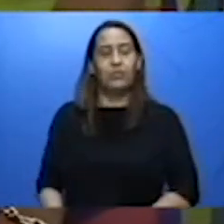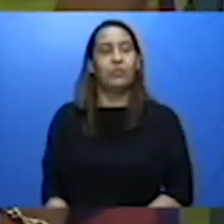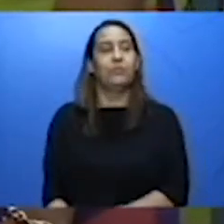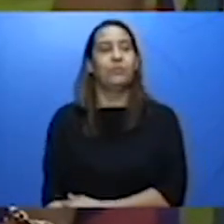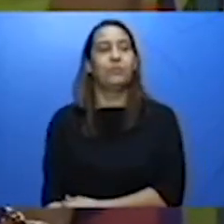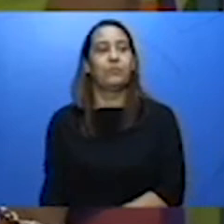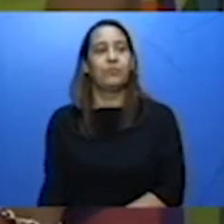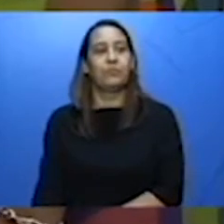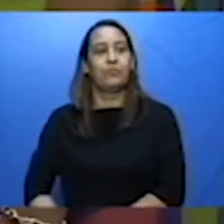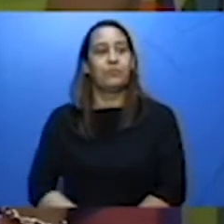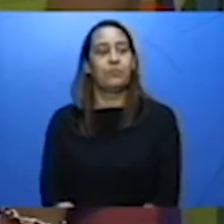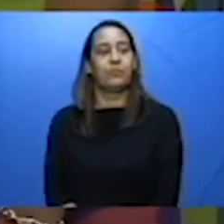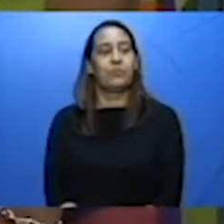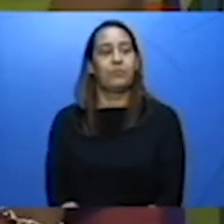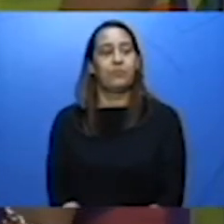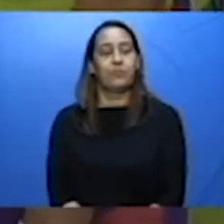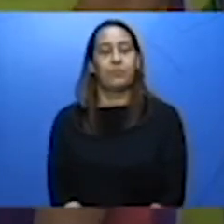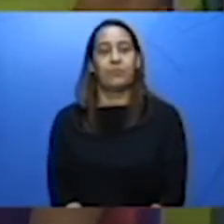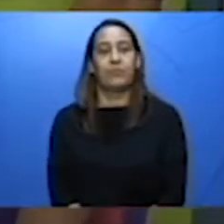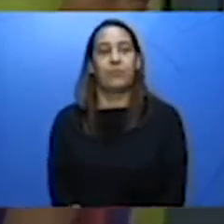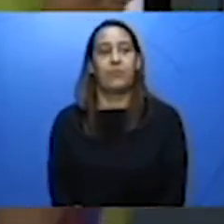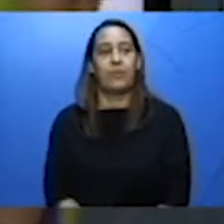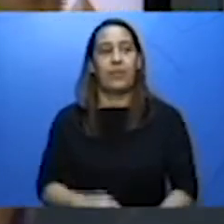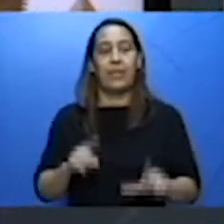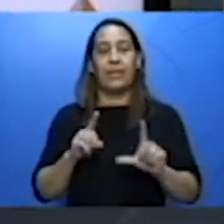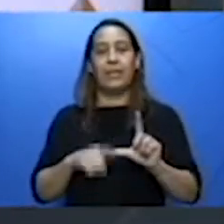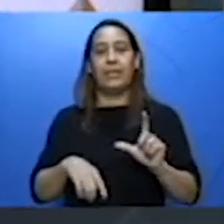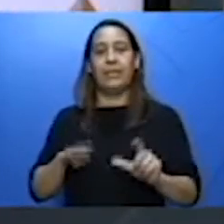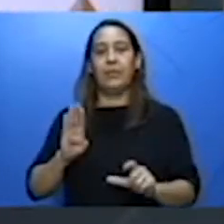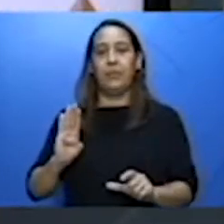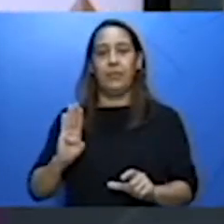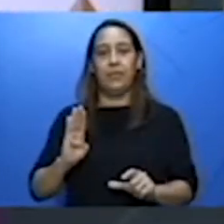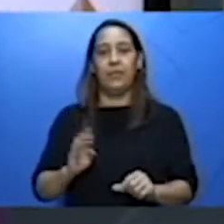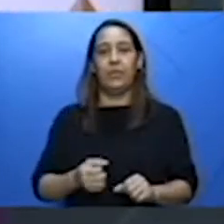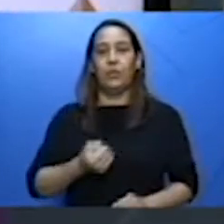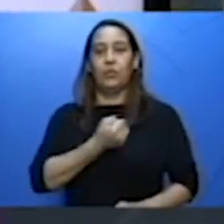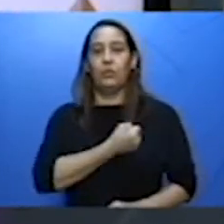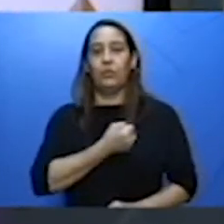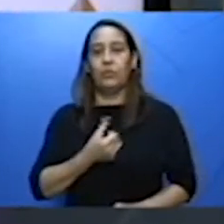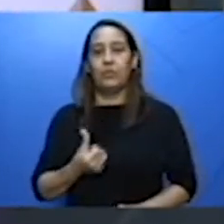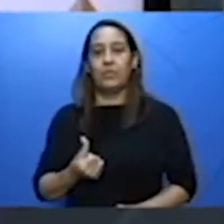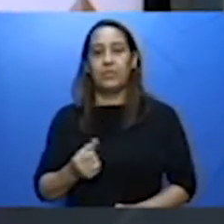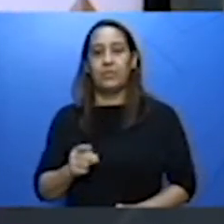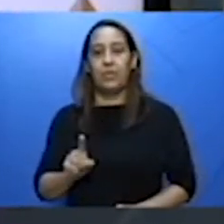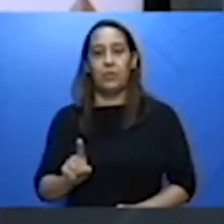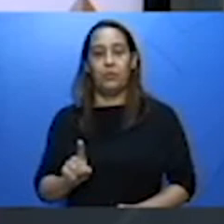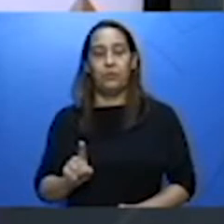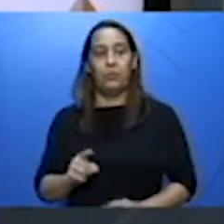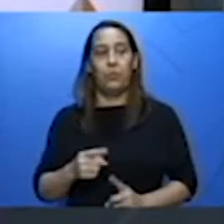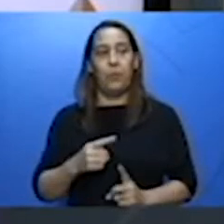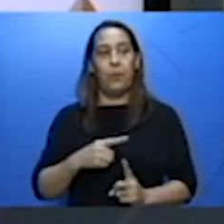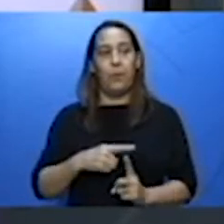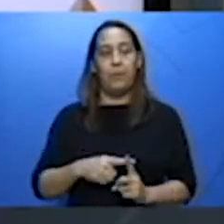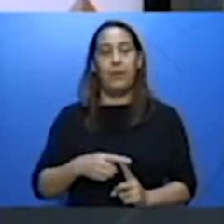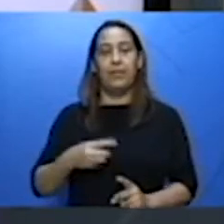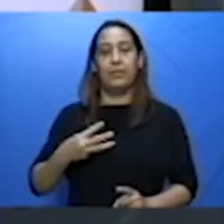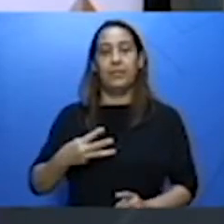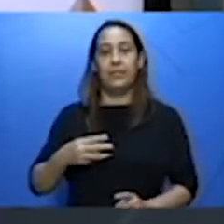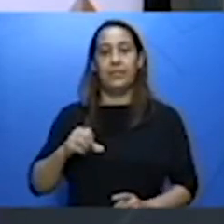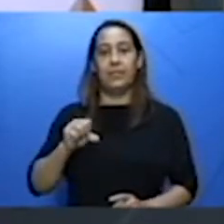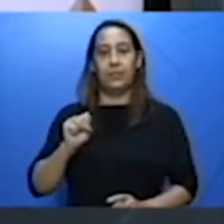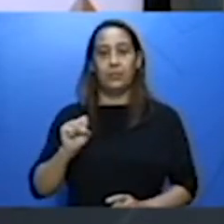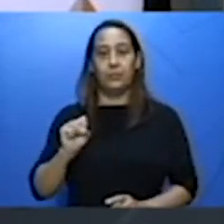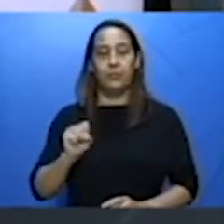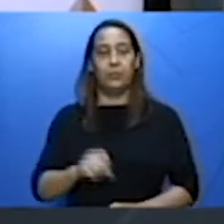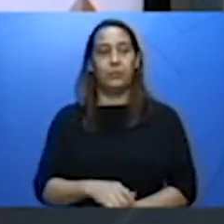Próxima, vamos lá. Vamos fazer a letrinha B. 61. Pego 61,